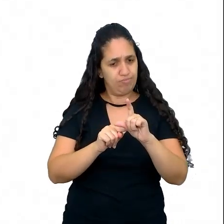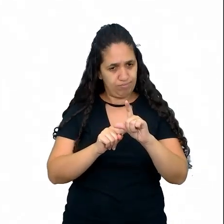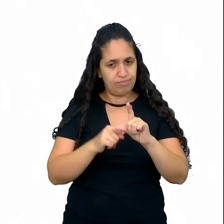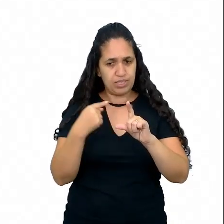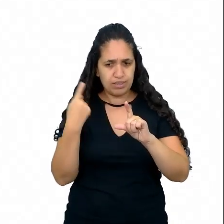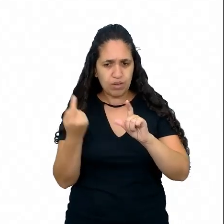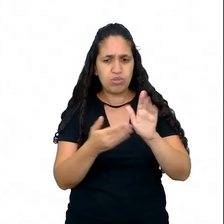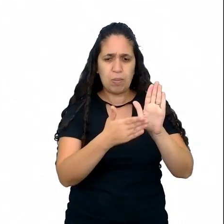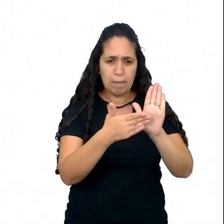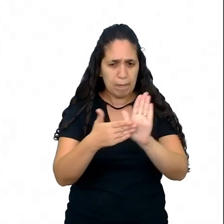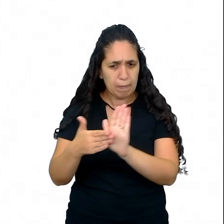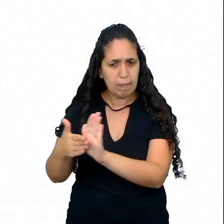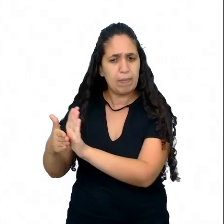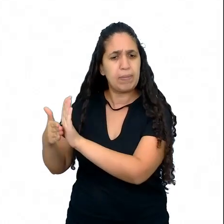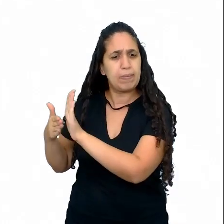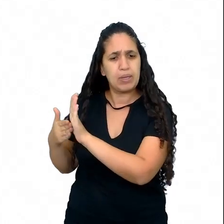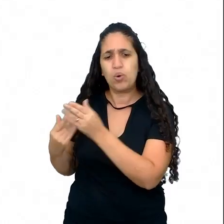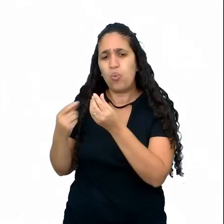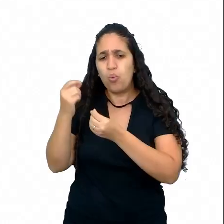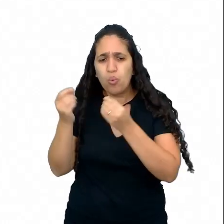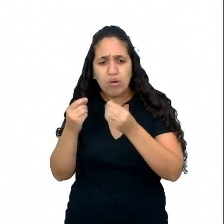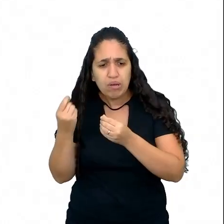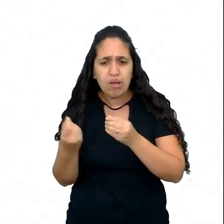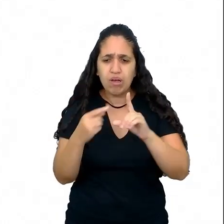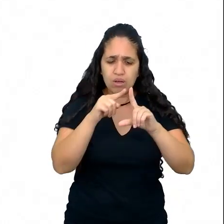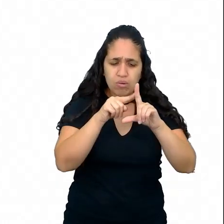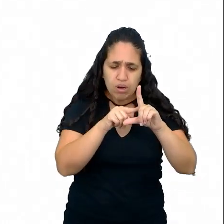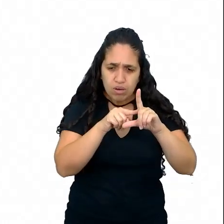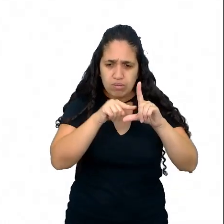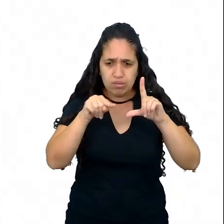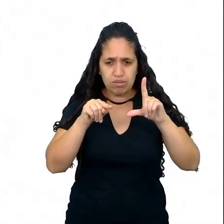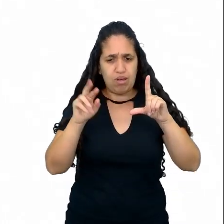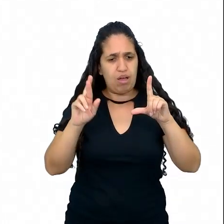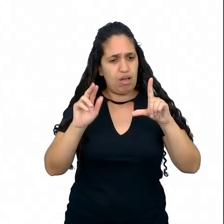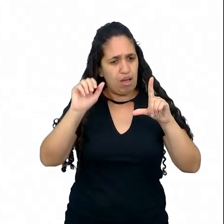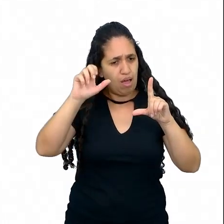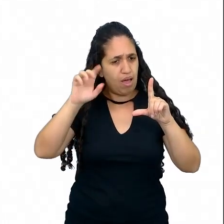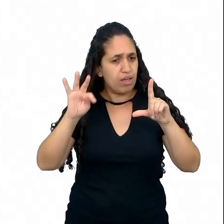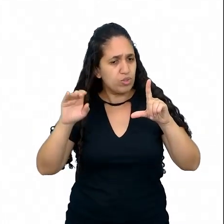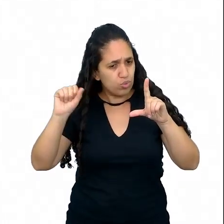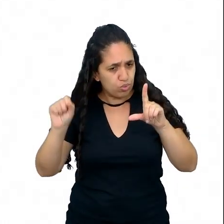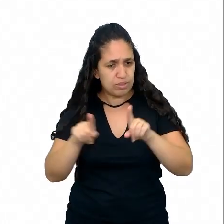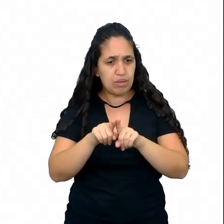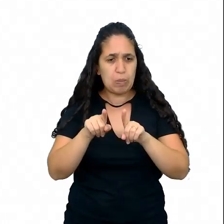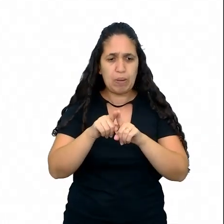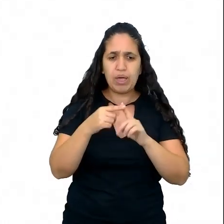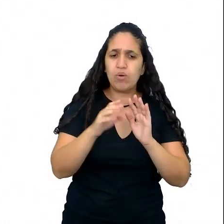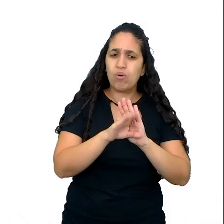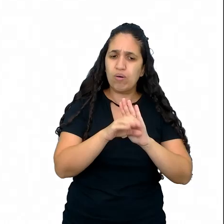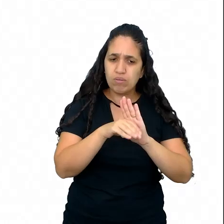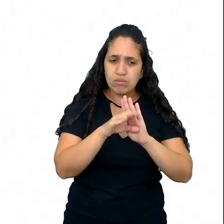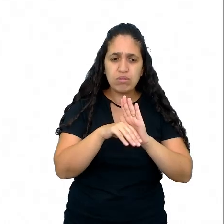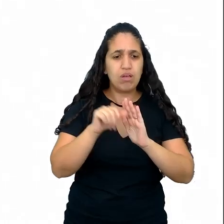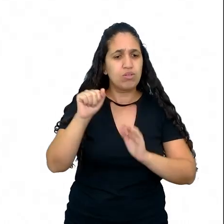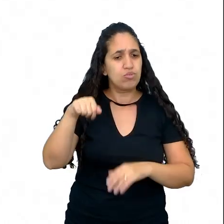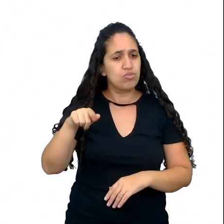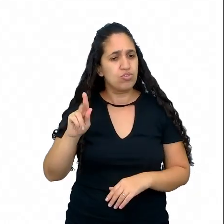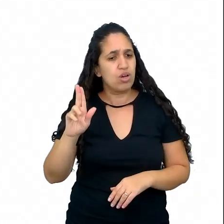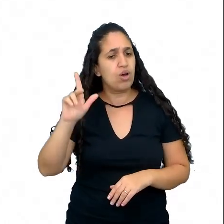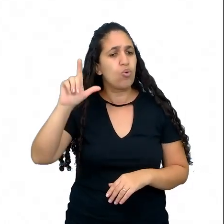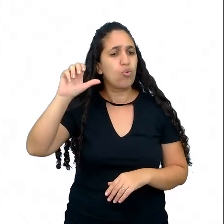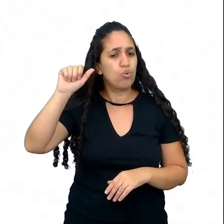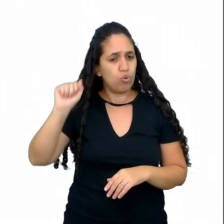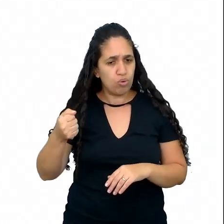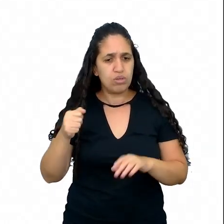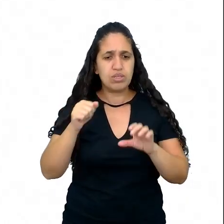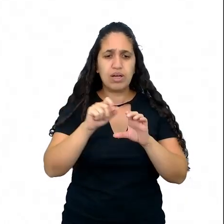o que vem a ser realmente um ângulo reto, o que é um ângulo que não é reto. Utilizar o conceito de ângulos na classificação de triângulos e